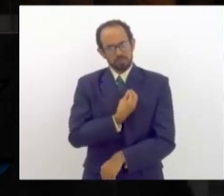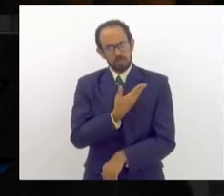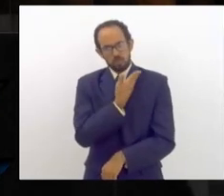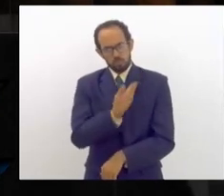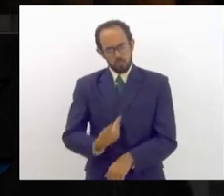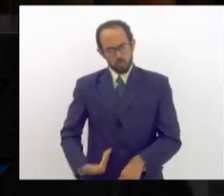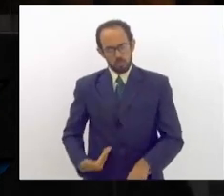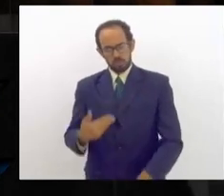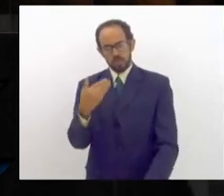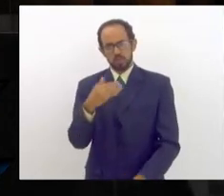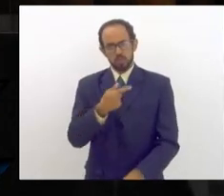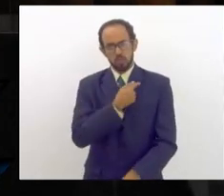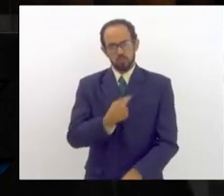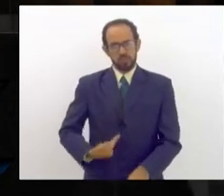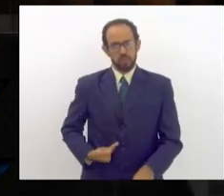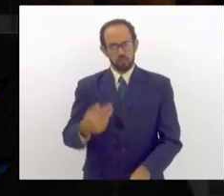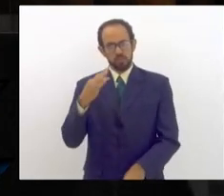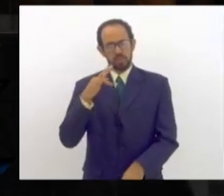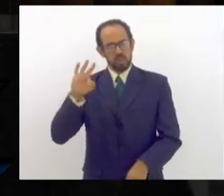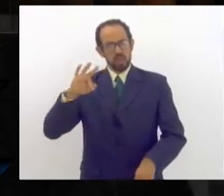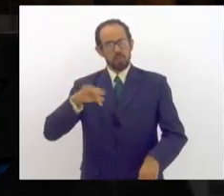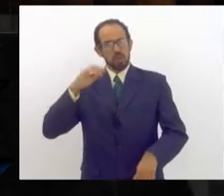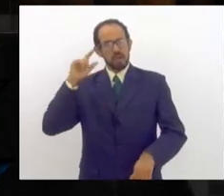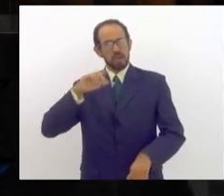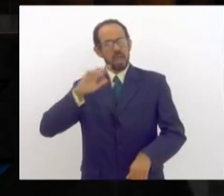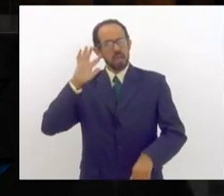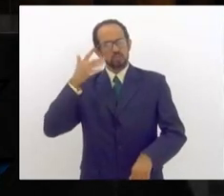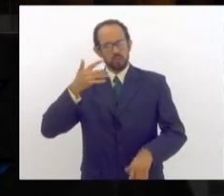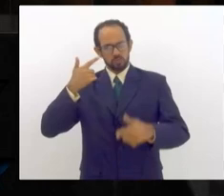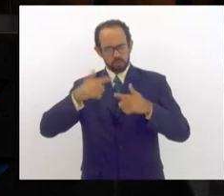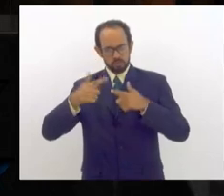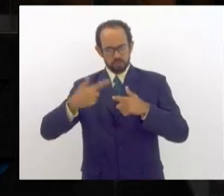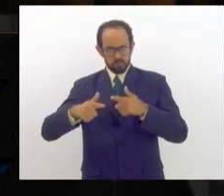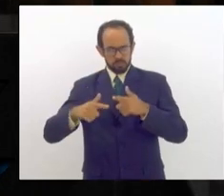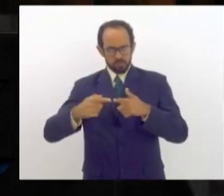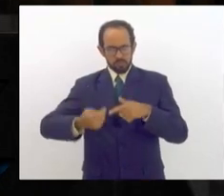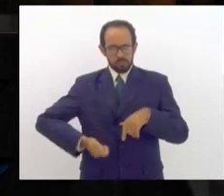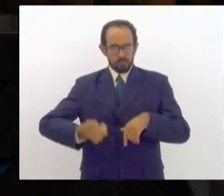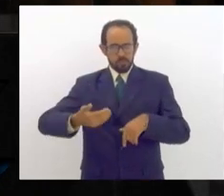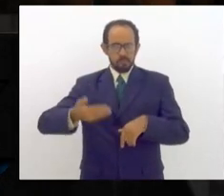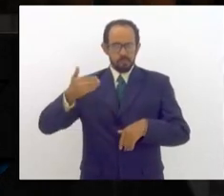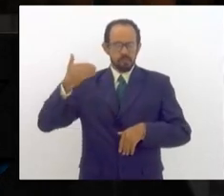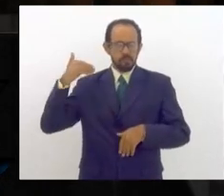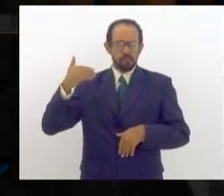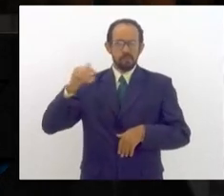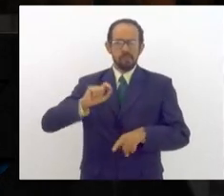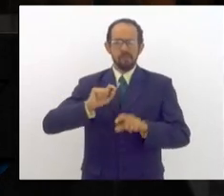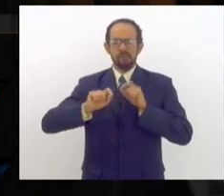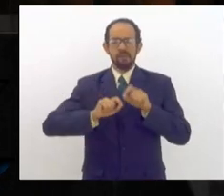para que ameniza essa situação há pouco tempo os hospitais